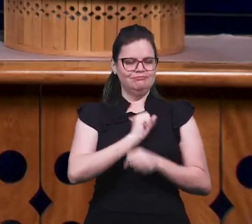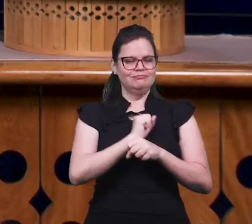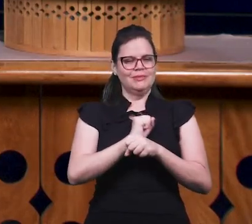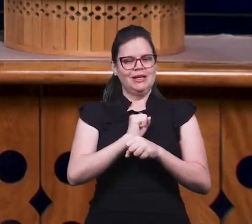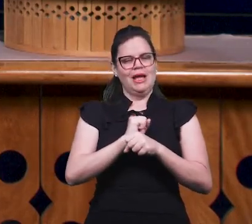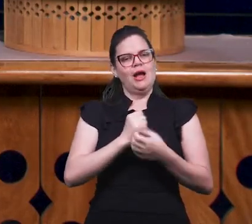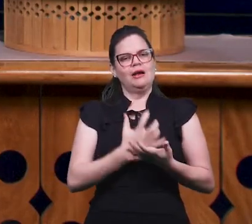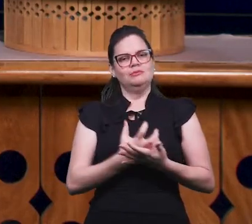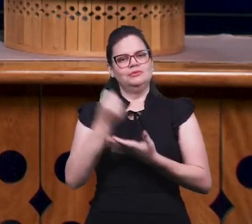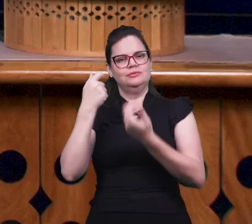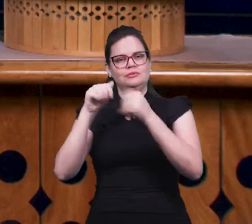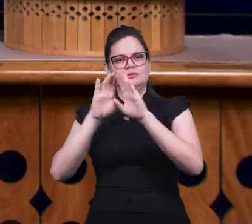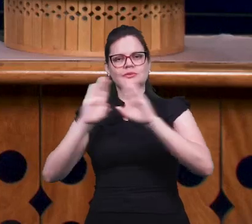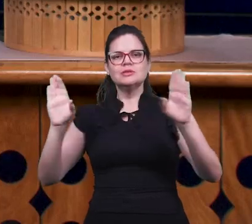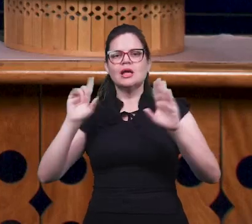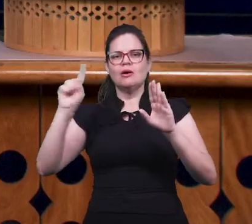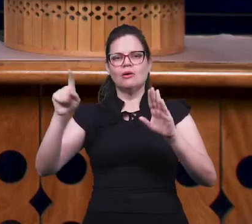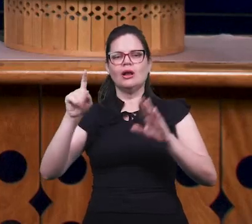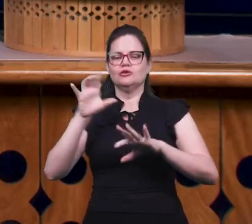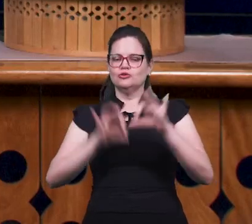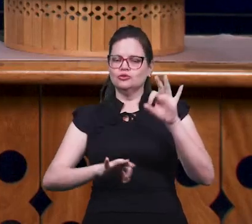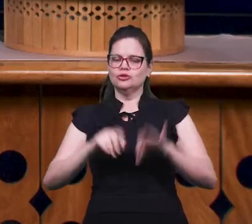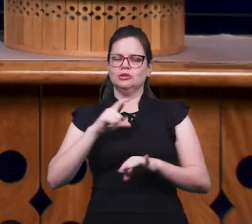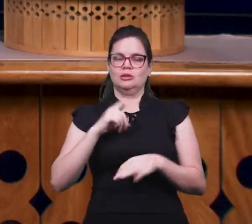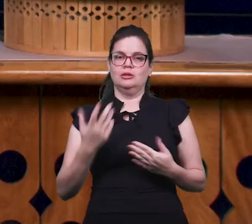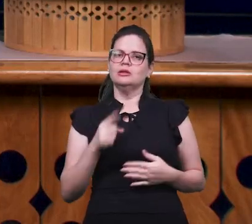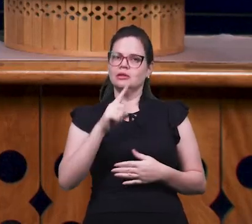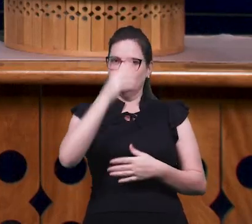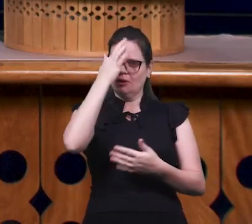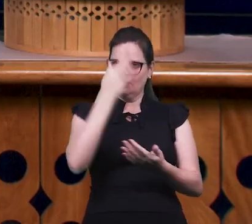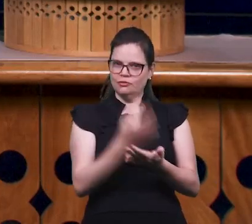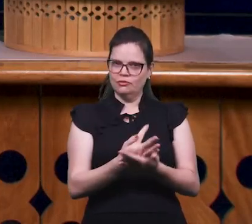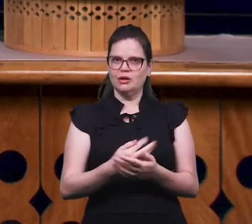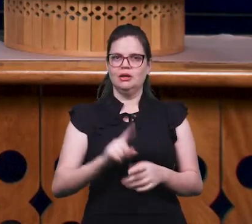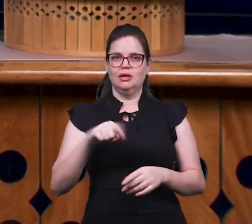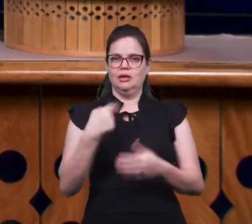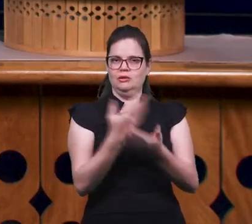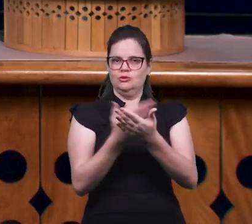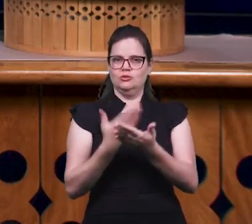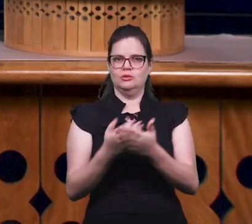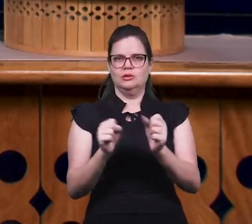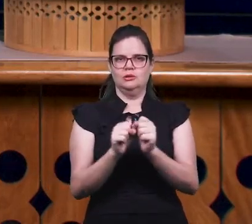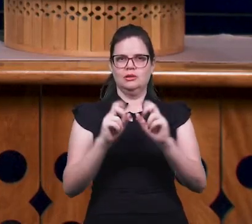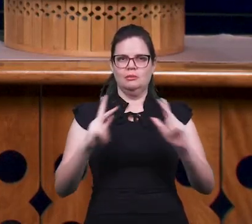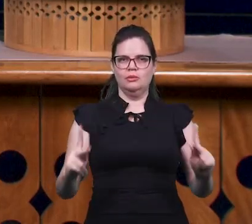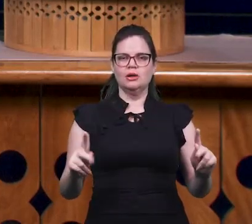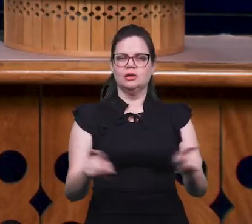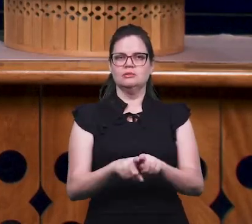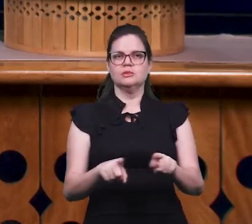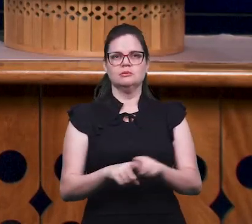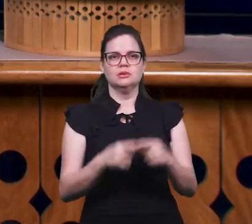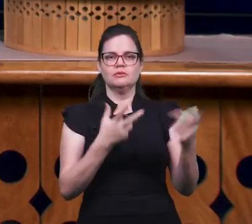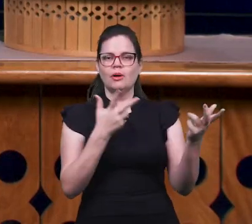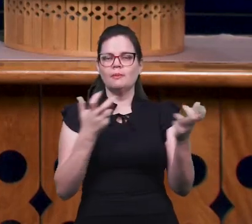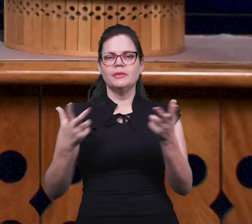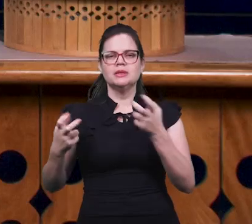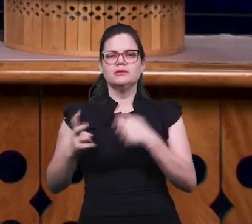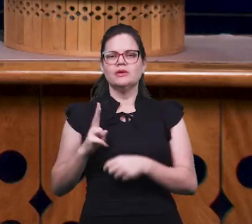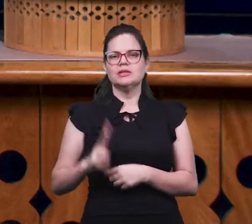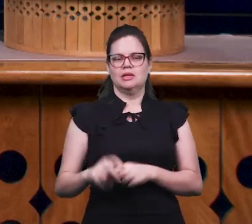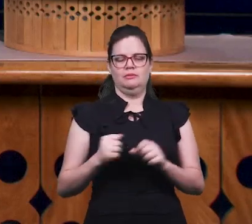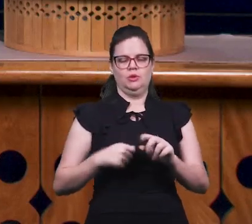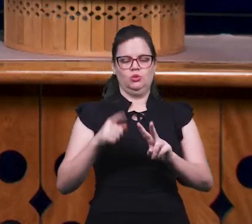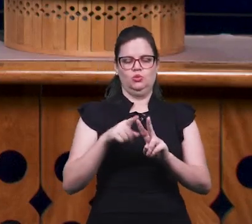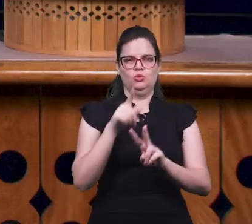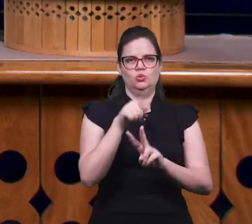coroa da justiça me está guardada. Então, guarde a coroa da justiça, guarde a fé. E Apocalipse que nós estamos estudando, diz lá, sempre lá, você vai observar